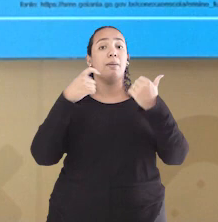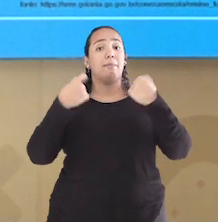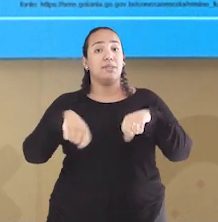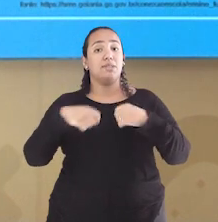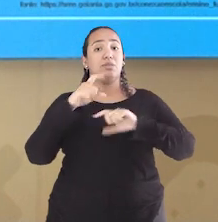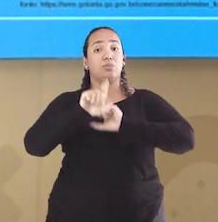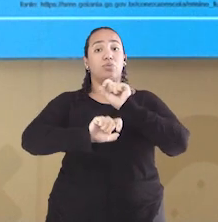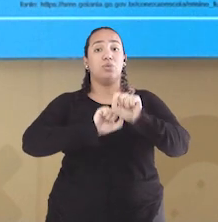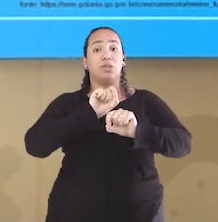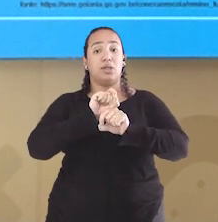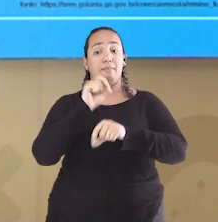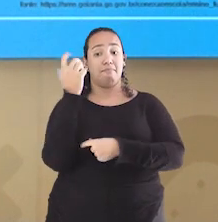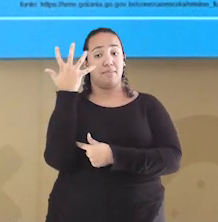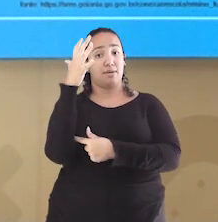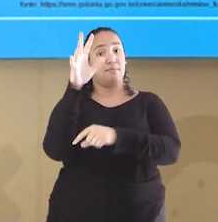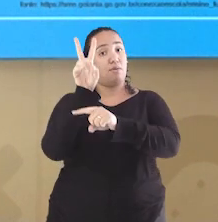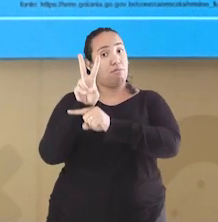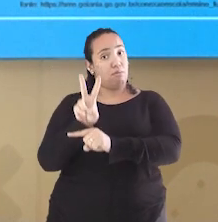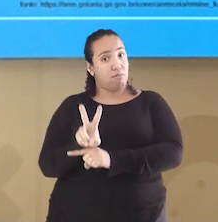prejudique o ambiente em que vivemos.